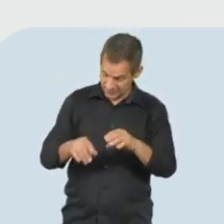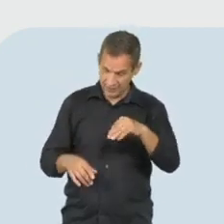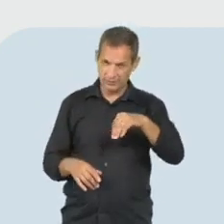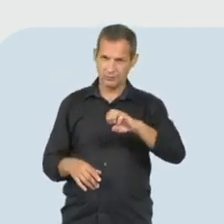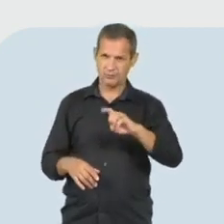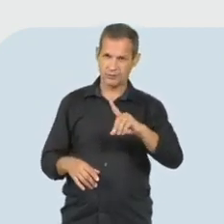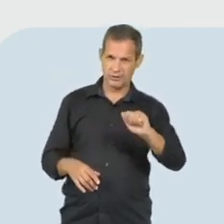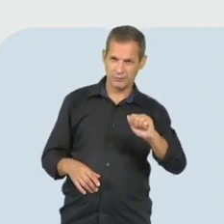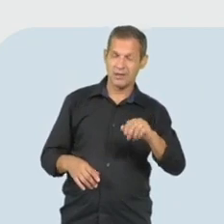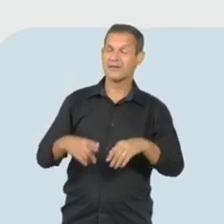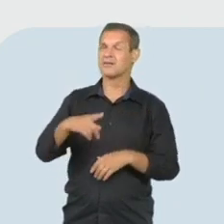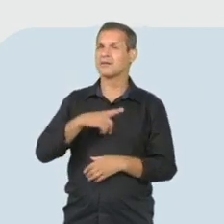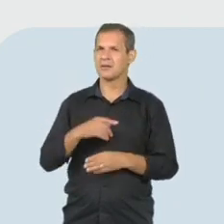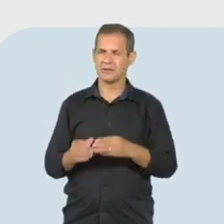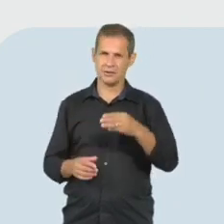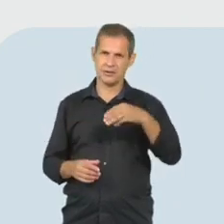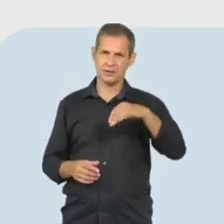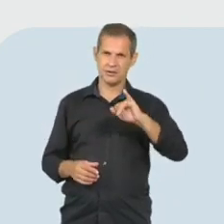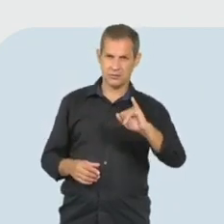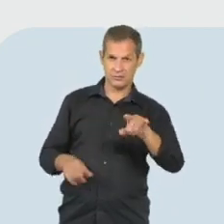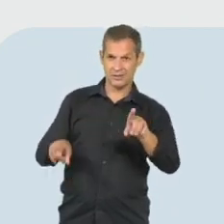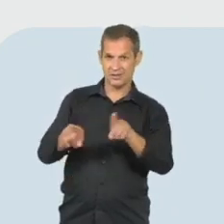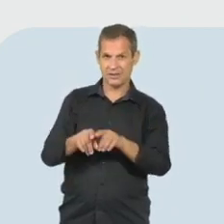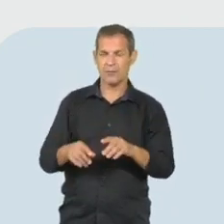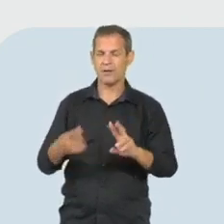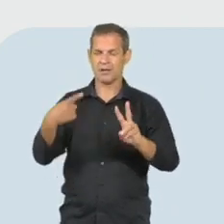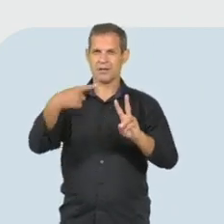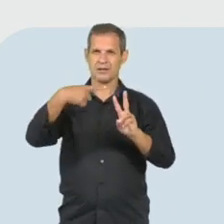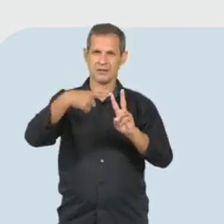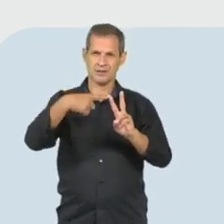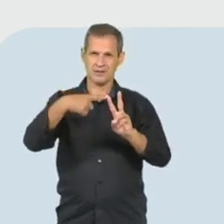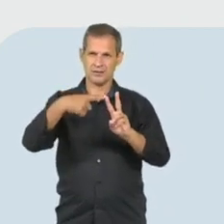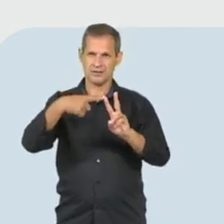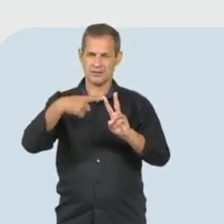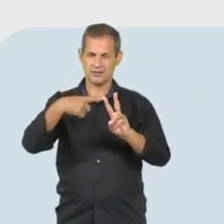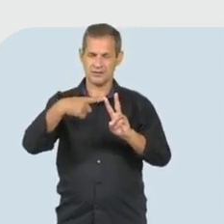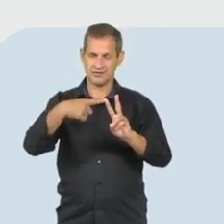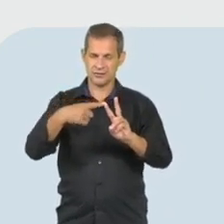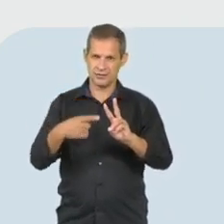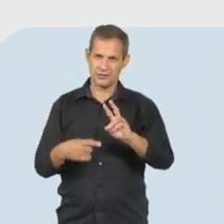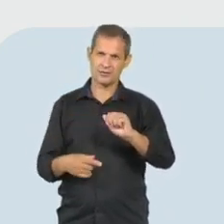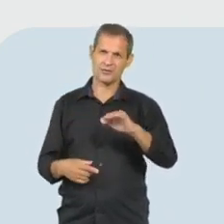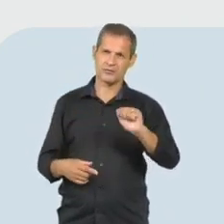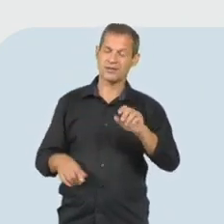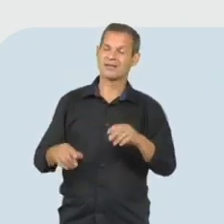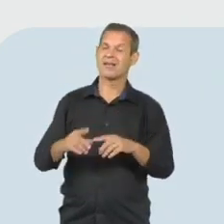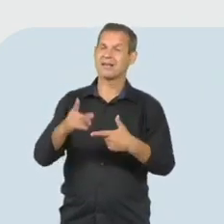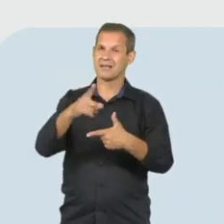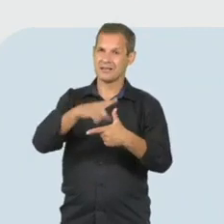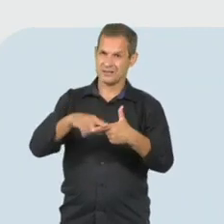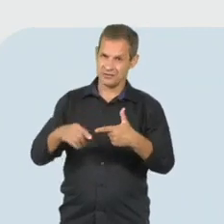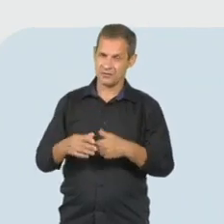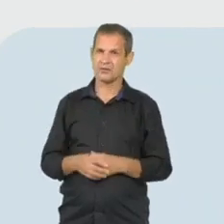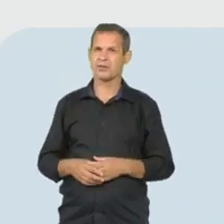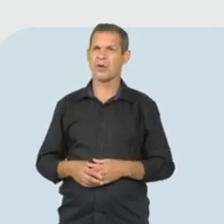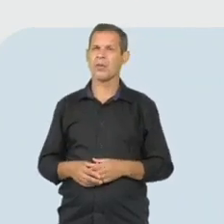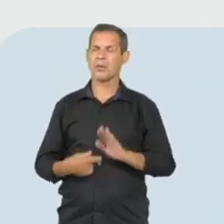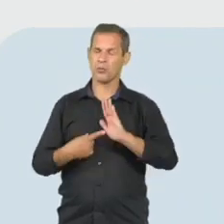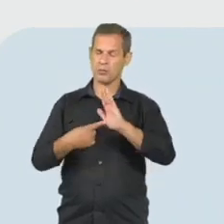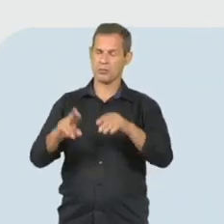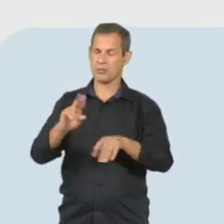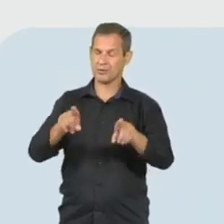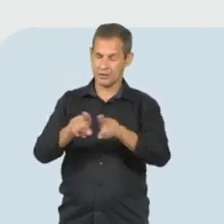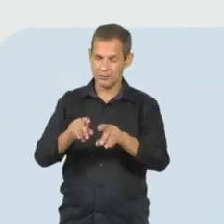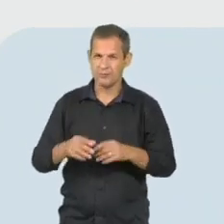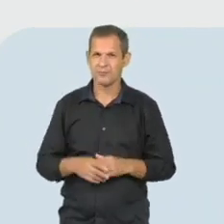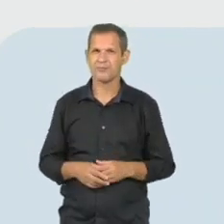média, vai ter o μ e vai ser a raiz quadrada da variância dividido pelo tamanho da amostra. Para isso, nós vamos utilizar